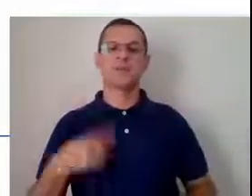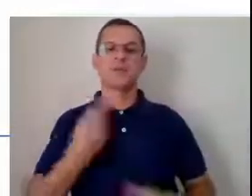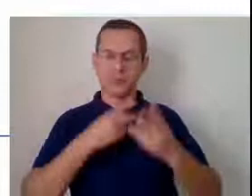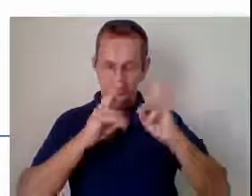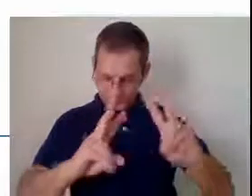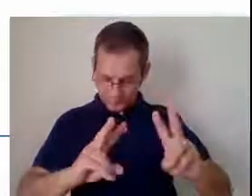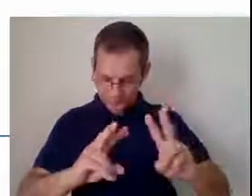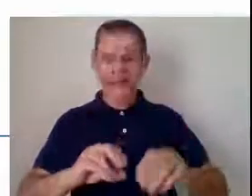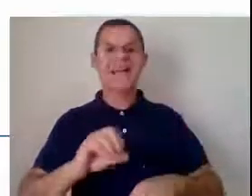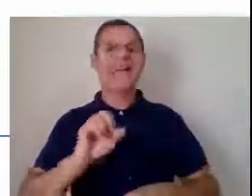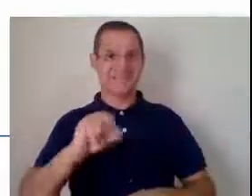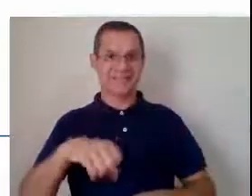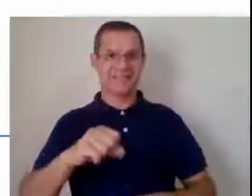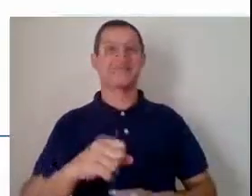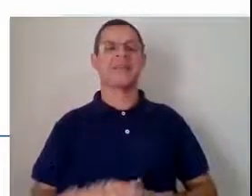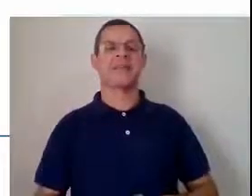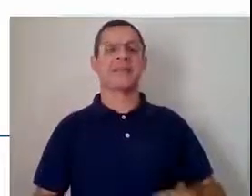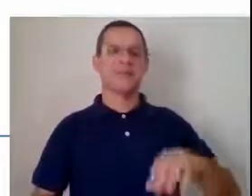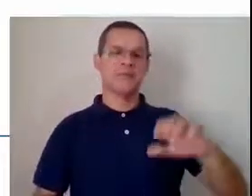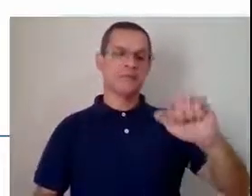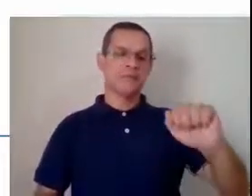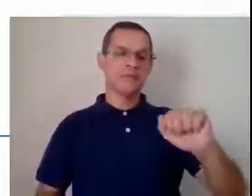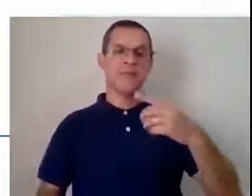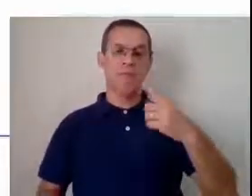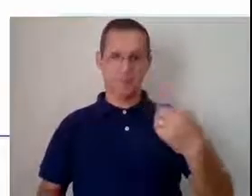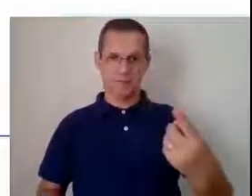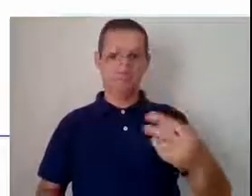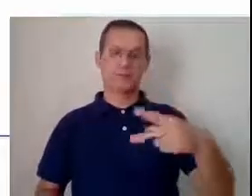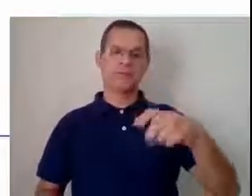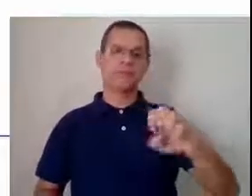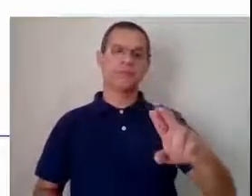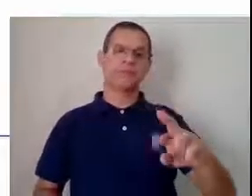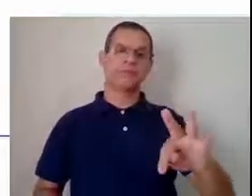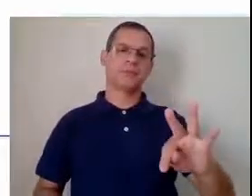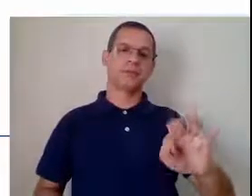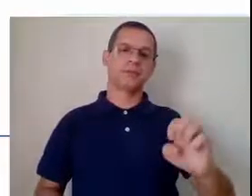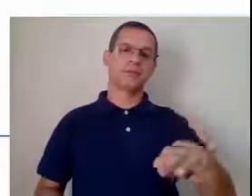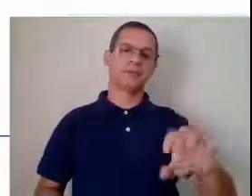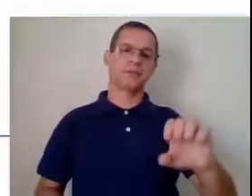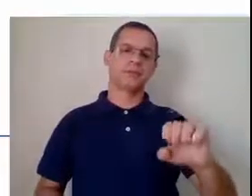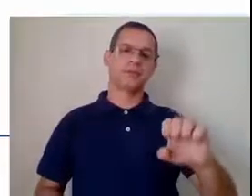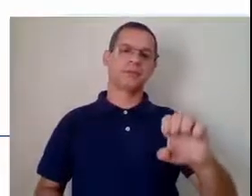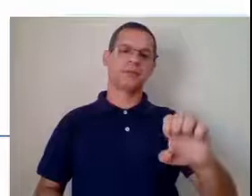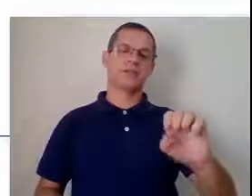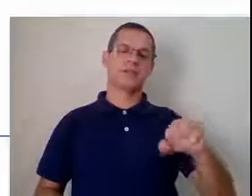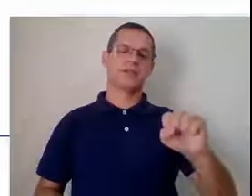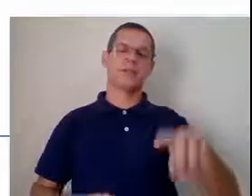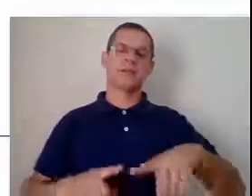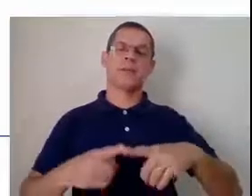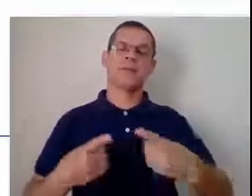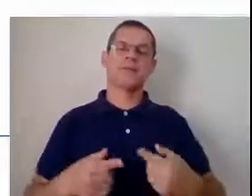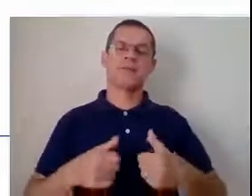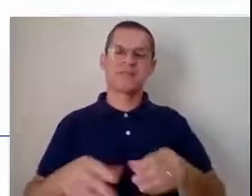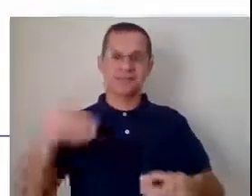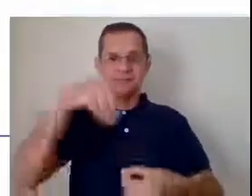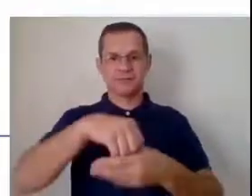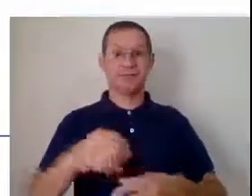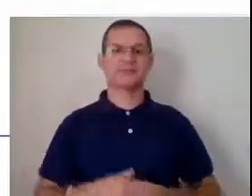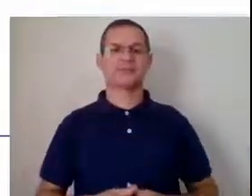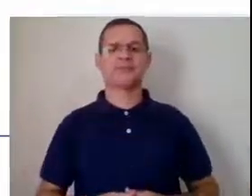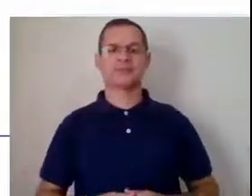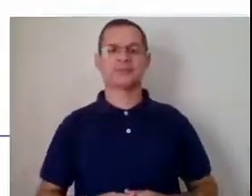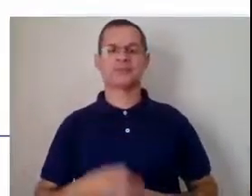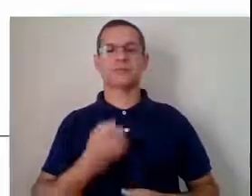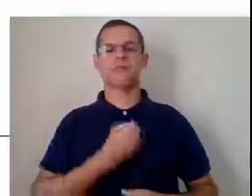ver, opa, o A. O 1 pertence? Sim, sem dúvida nenhuma, né? Ele está dentro,